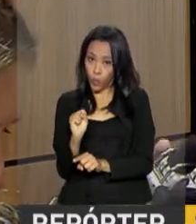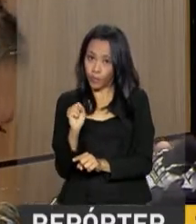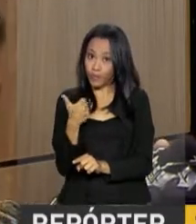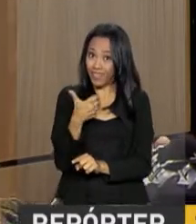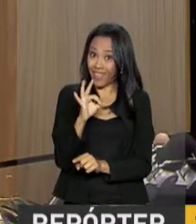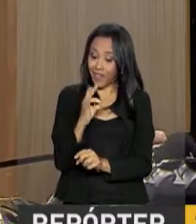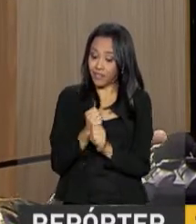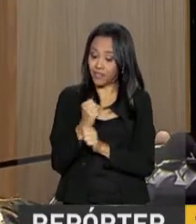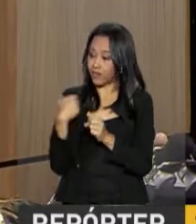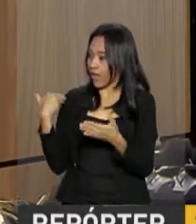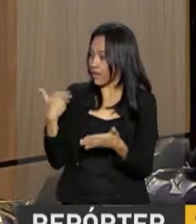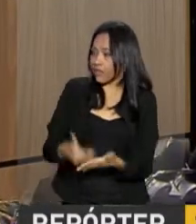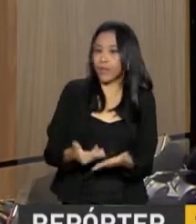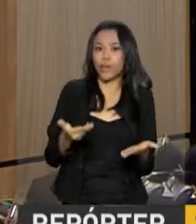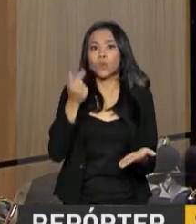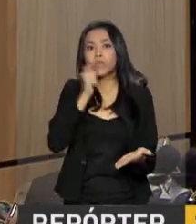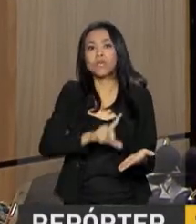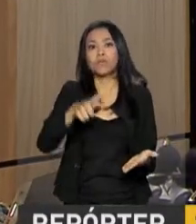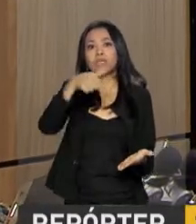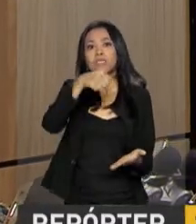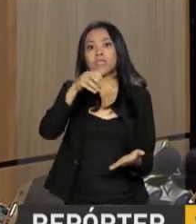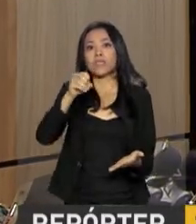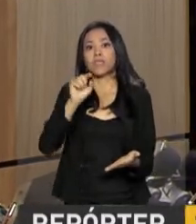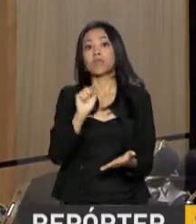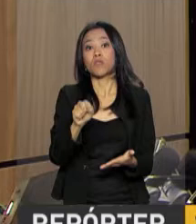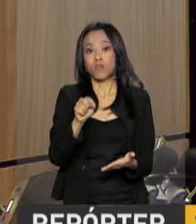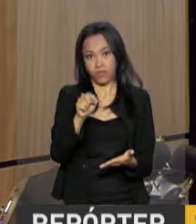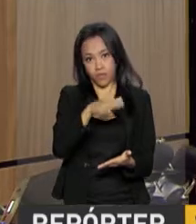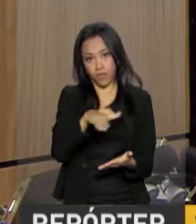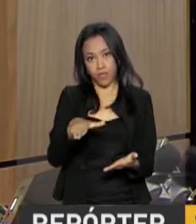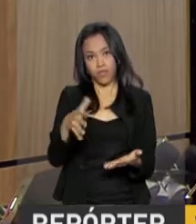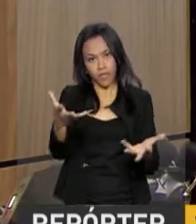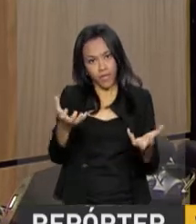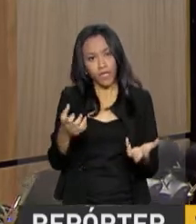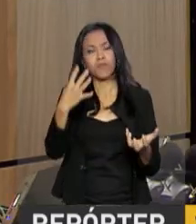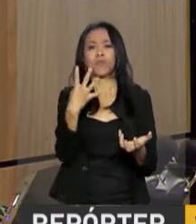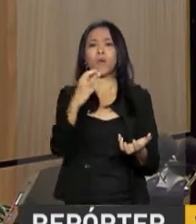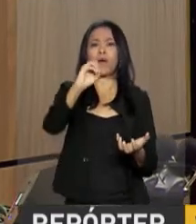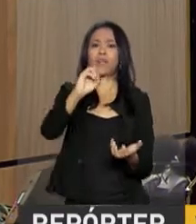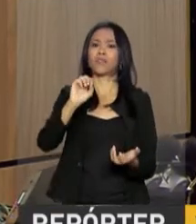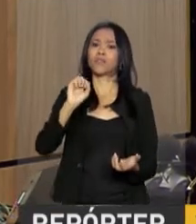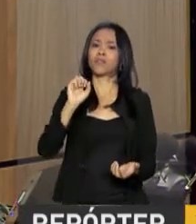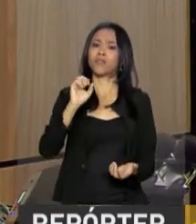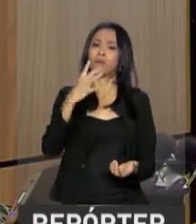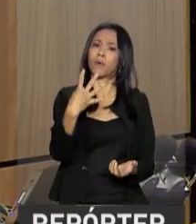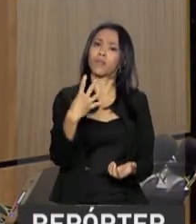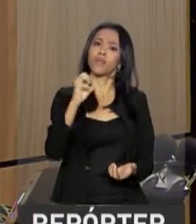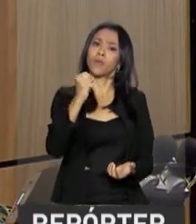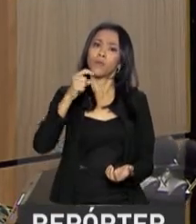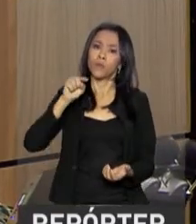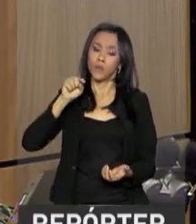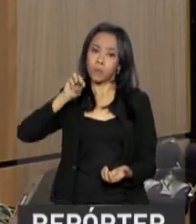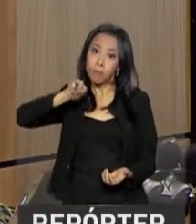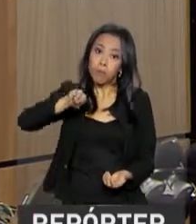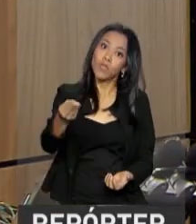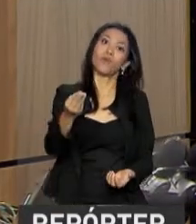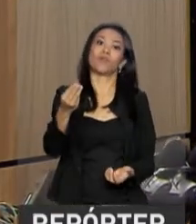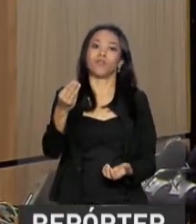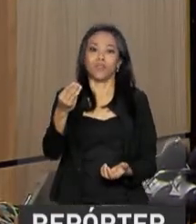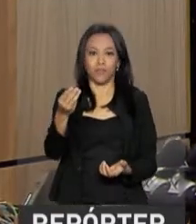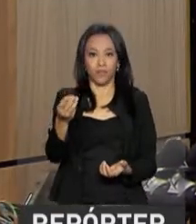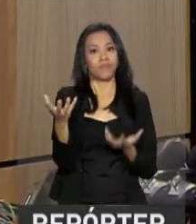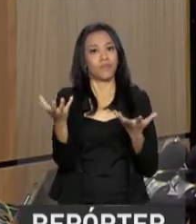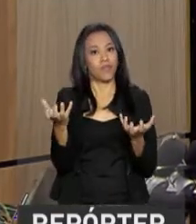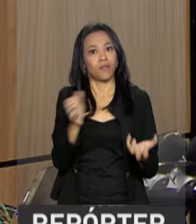nós atingimos 700 mil crianças e agora nós queremos chegar a 48 milhões de crianças que estão em condição a diferença muito grande e